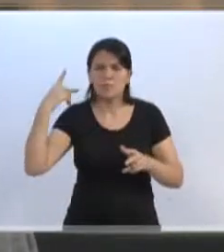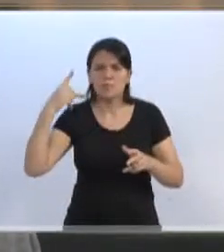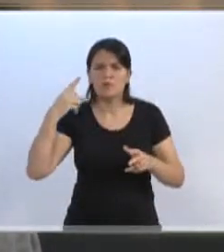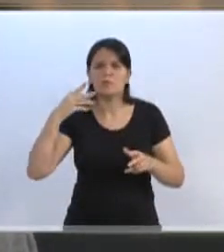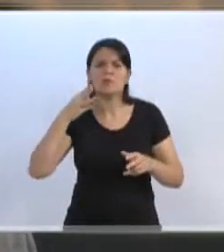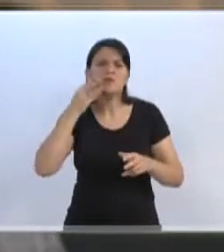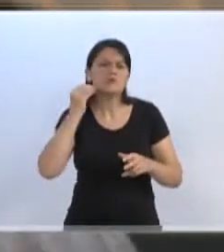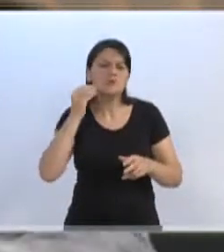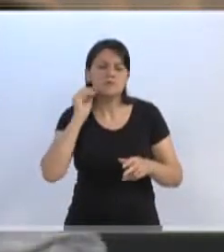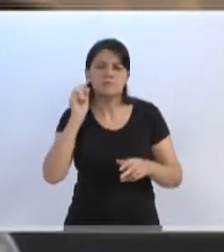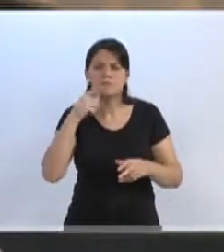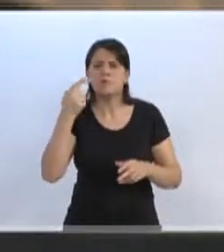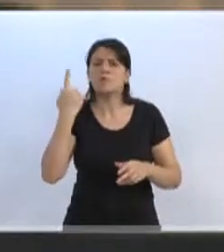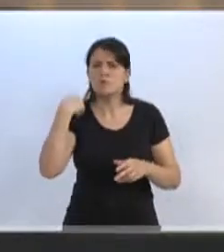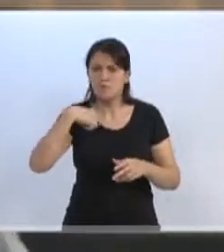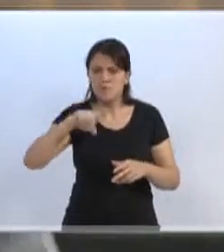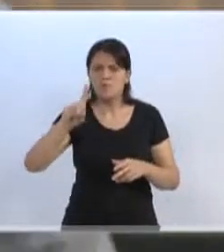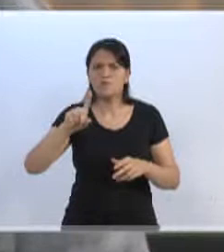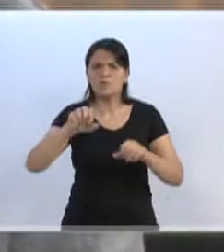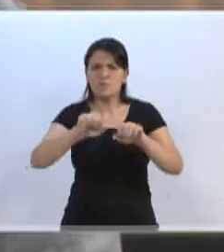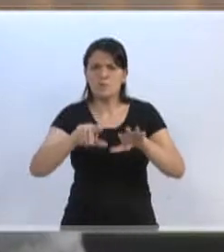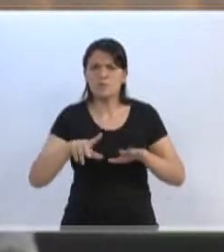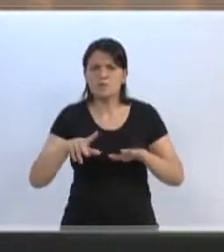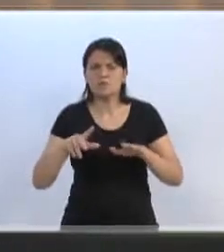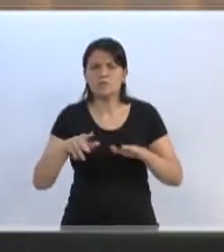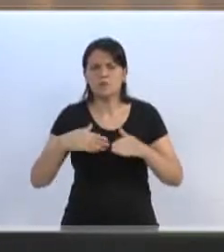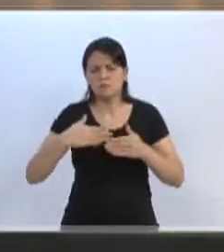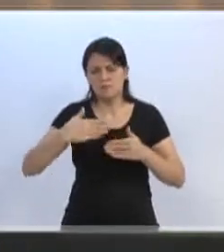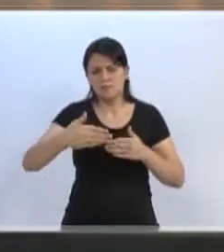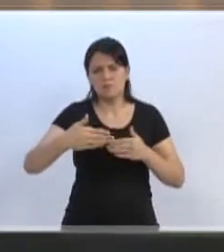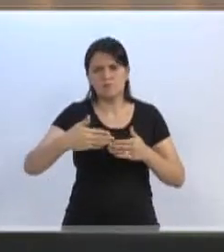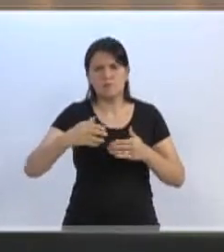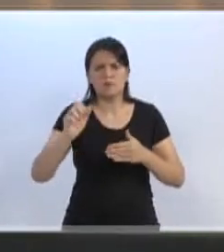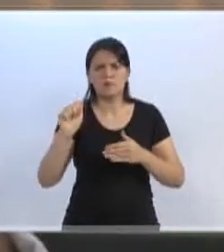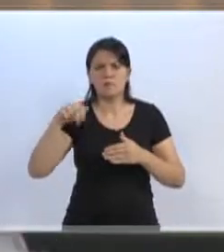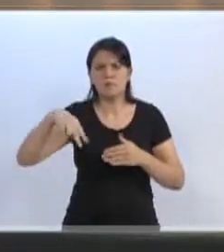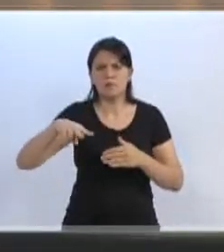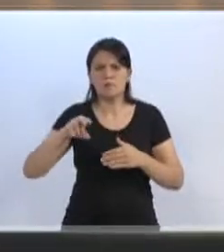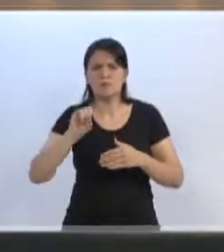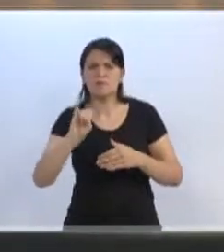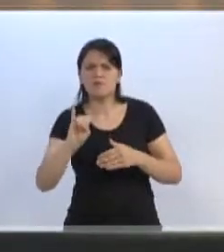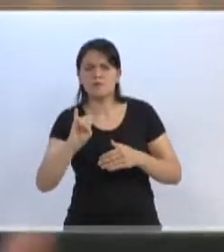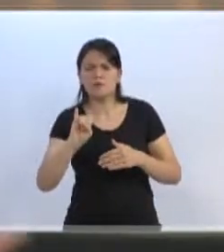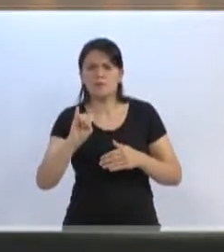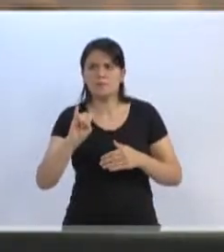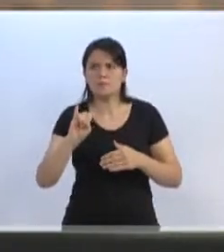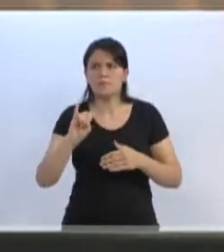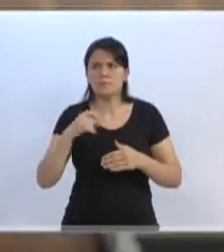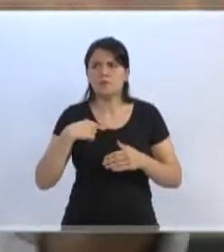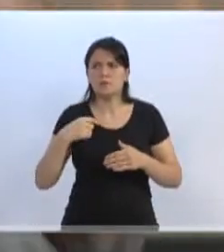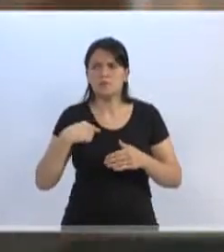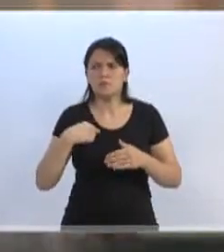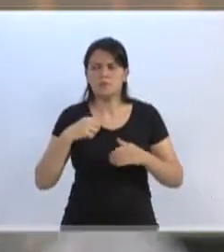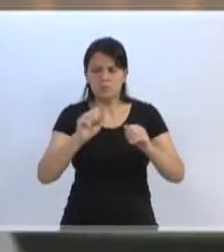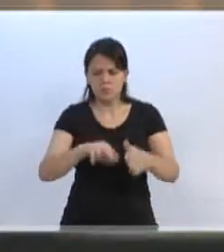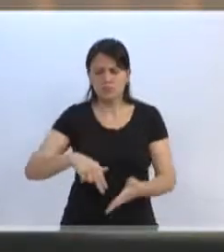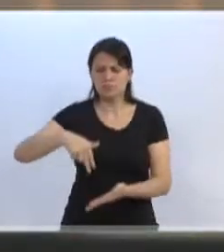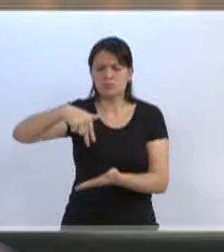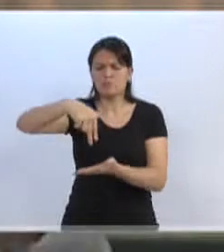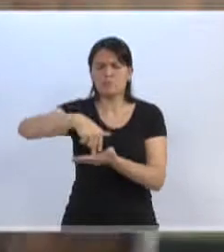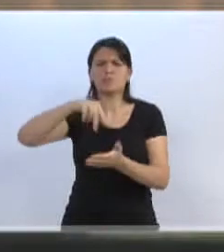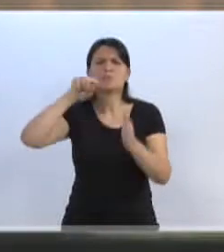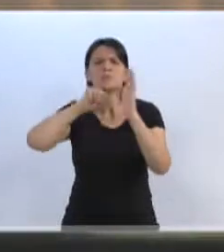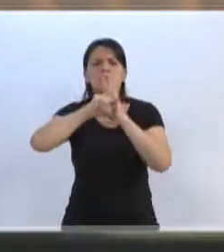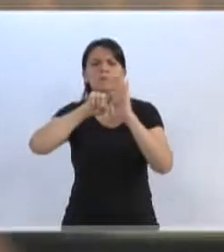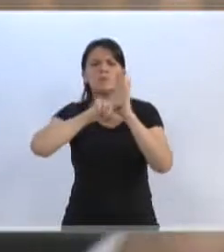estive lá naquela audiência da frente parlamentar na não vi e foi um dos que da platéia se levantou e fez questionamentos